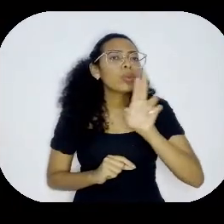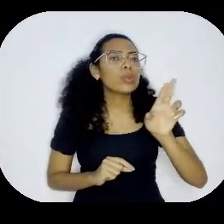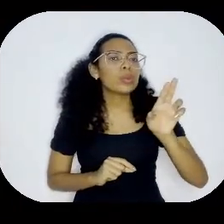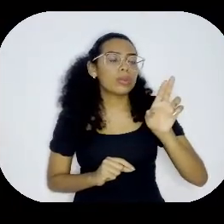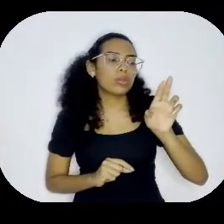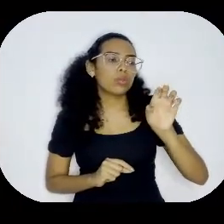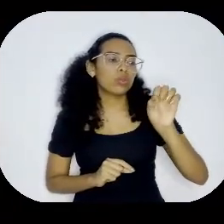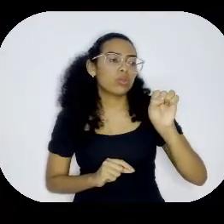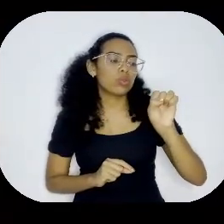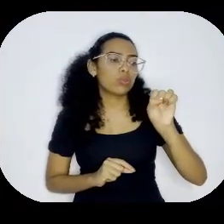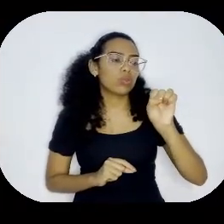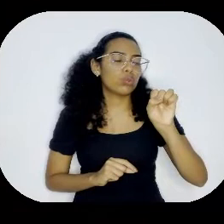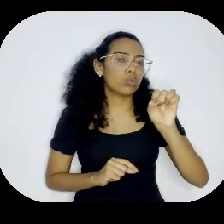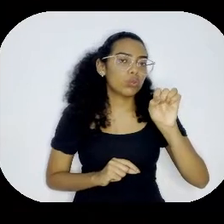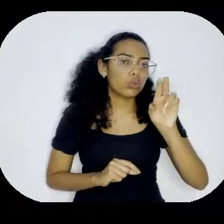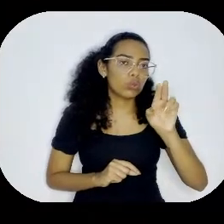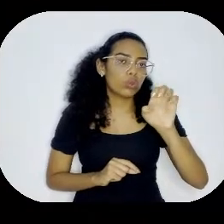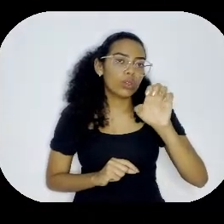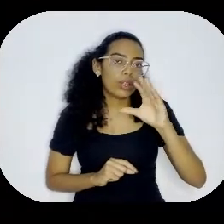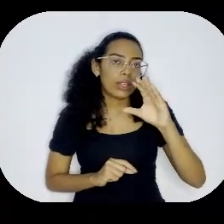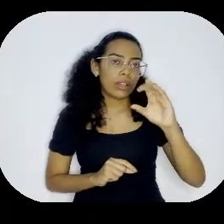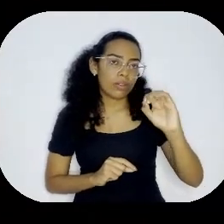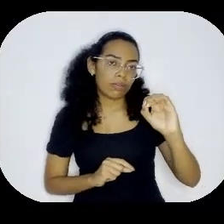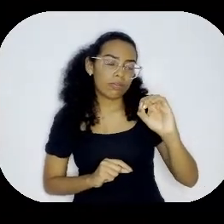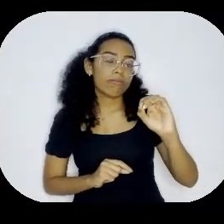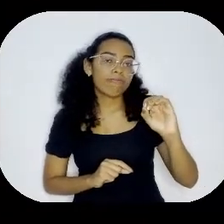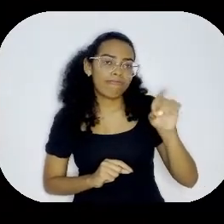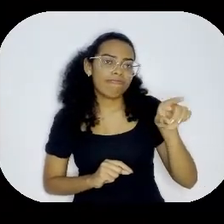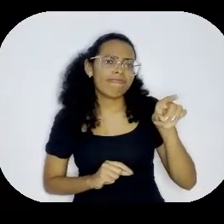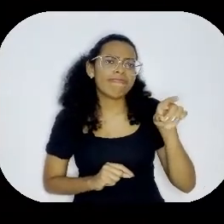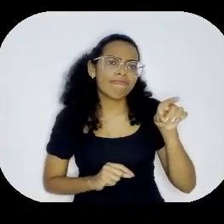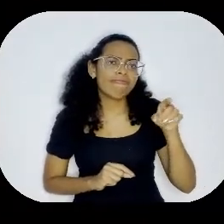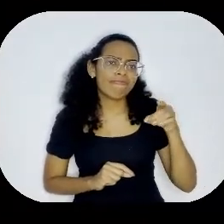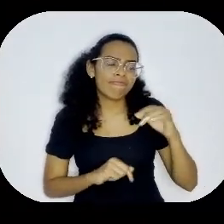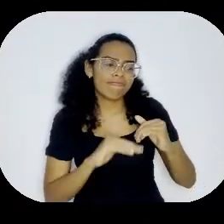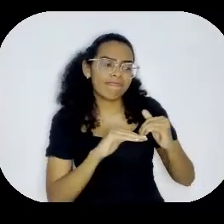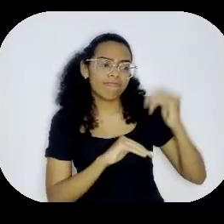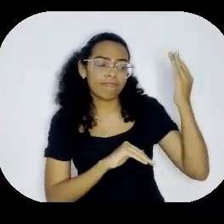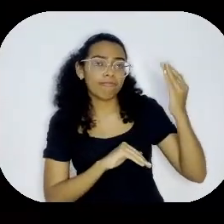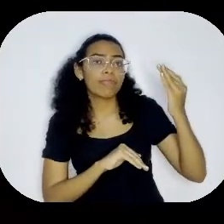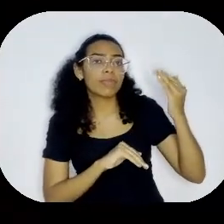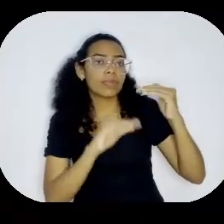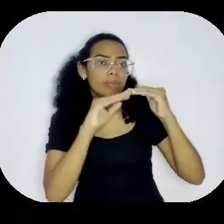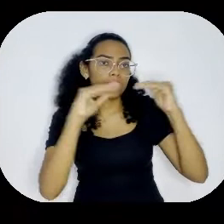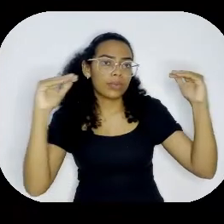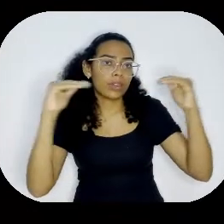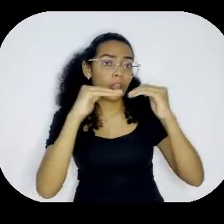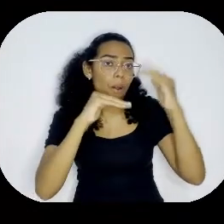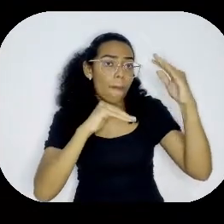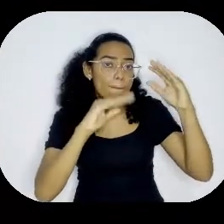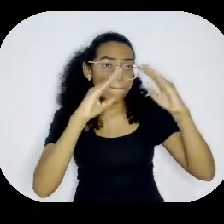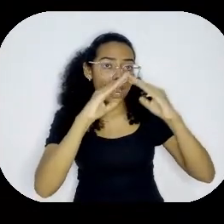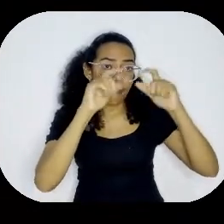aqui em Fortaleza, com um músico, um maestro, sueco, da região de Vittangi, da Lapônia, Suécia, quer